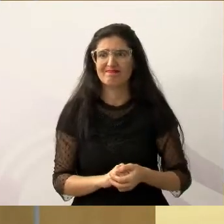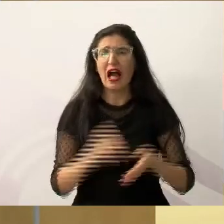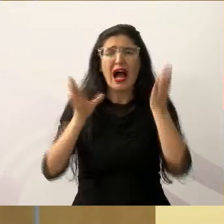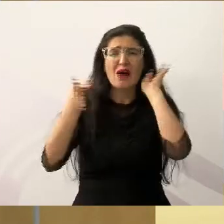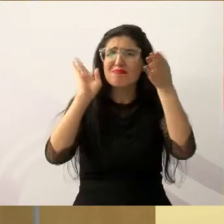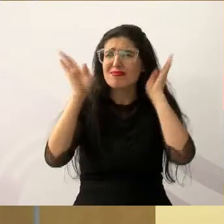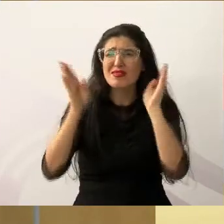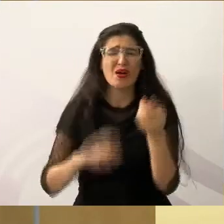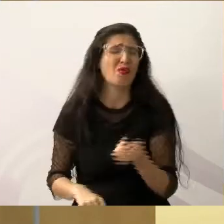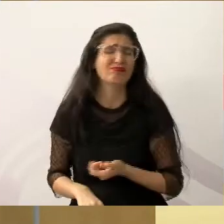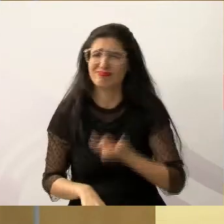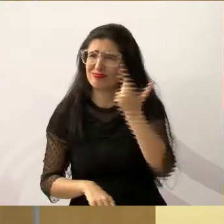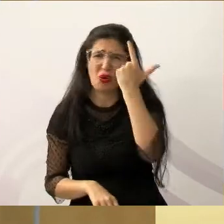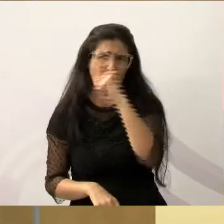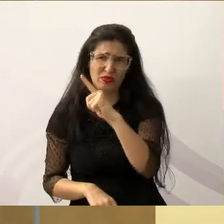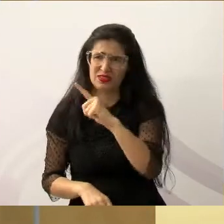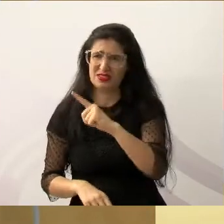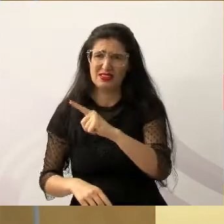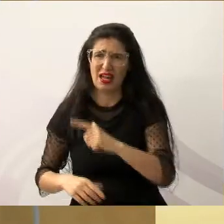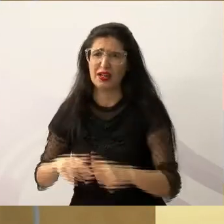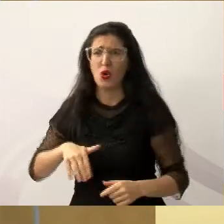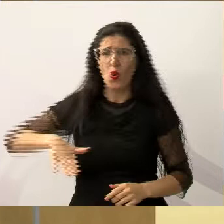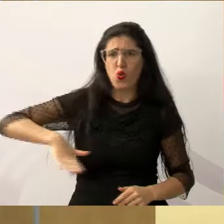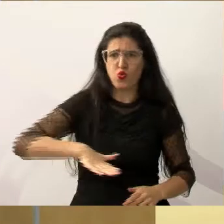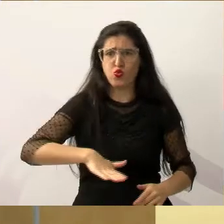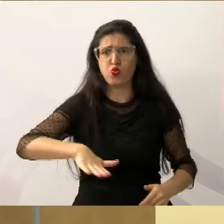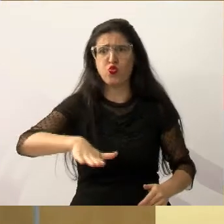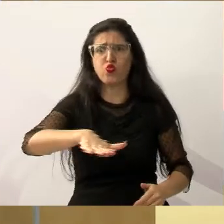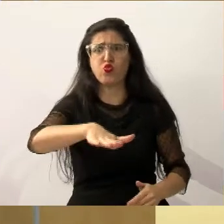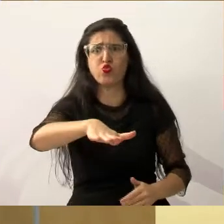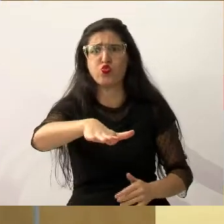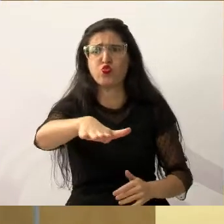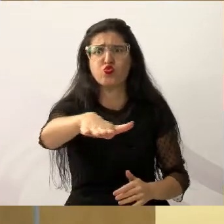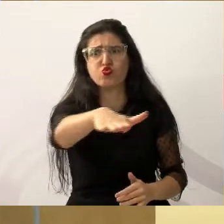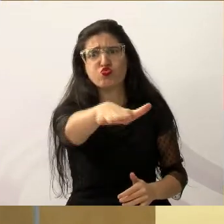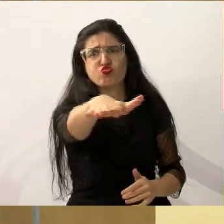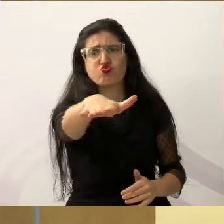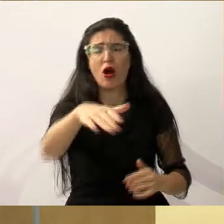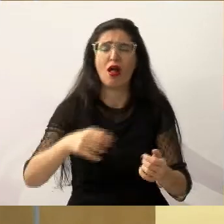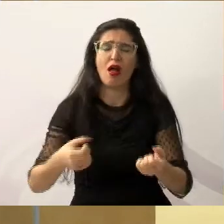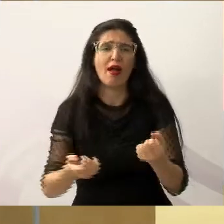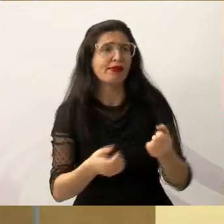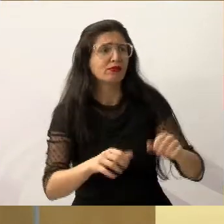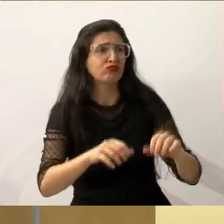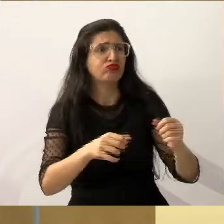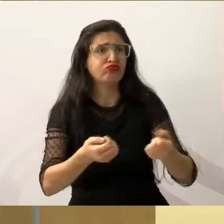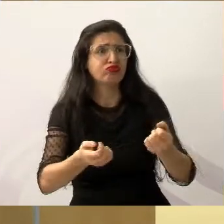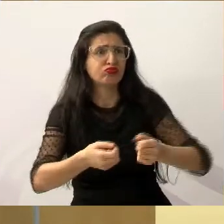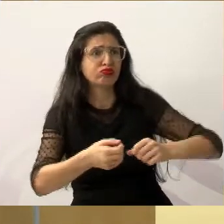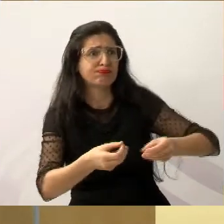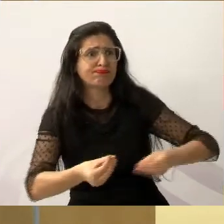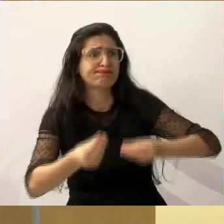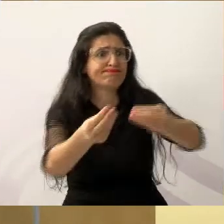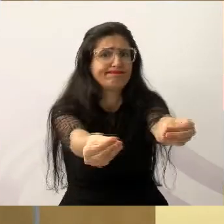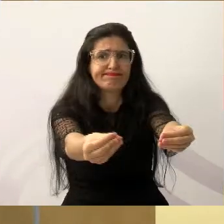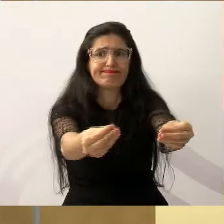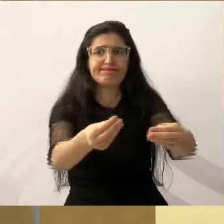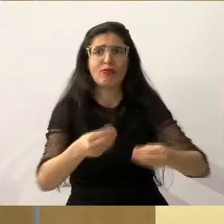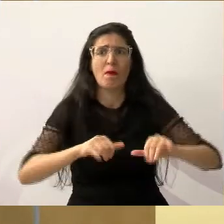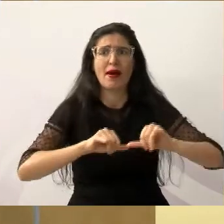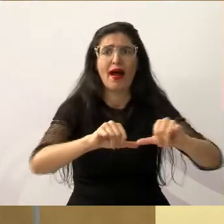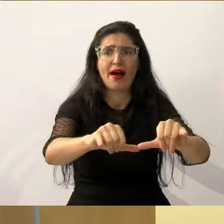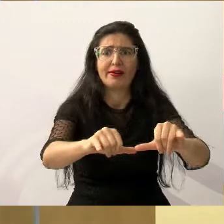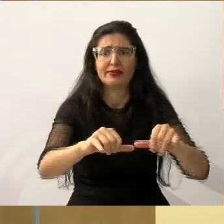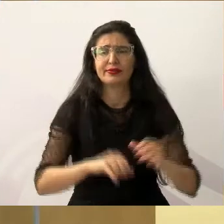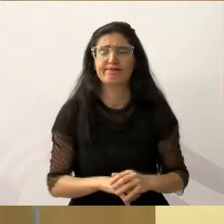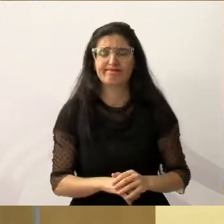entregar, até por toda a economia, por toda a distribuição, está travada por causa da pandemia. Então, ela